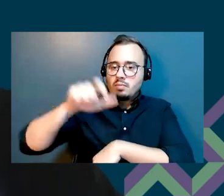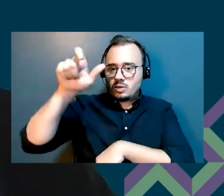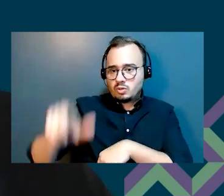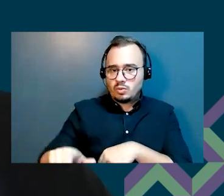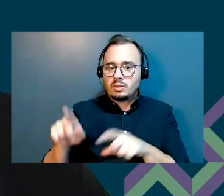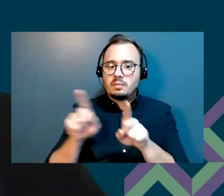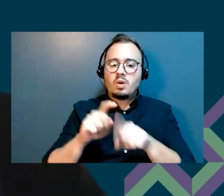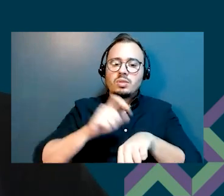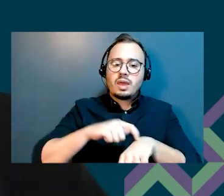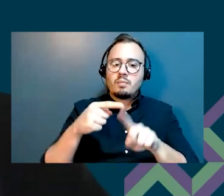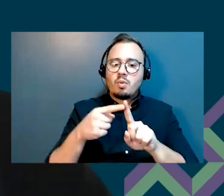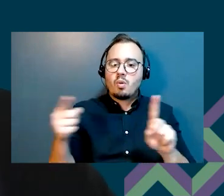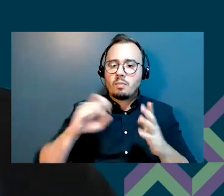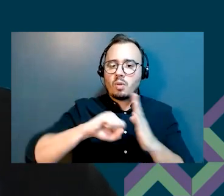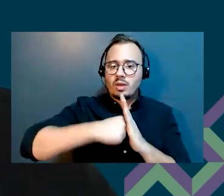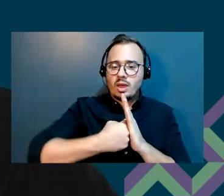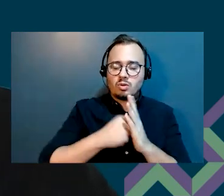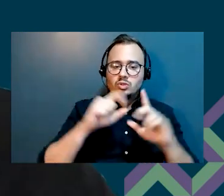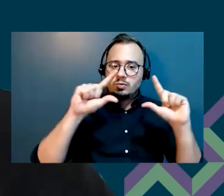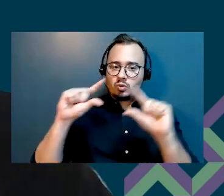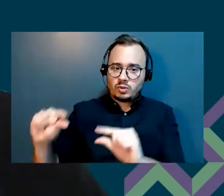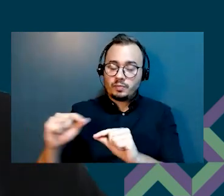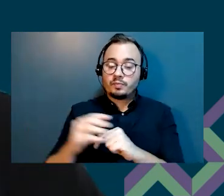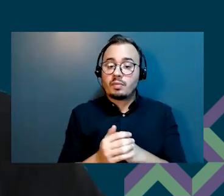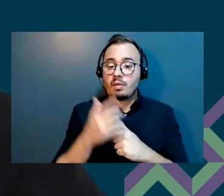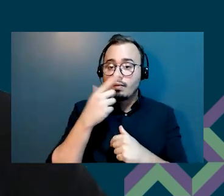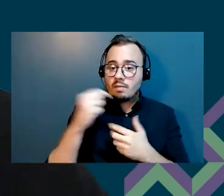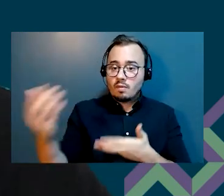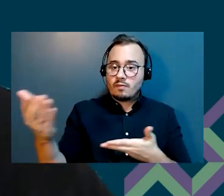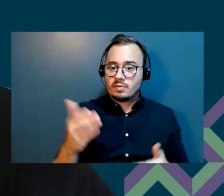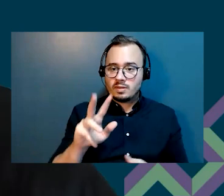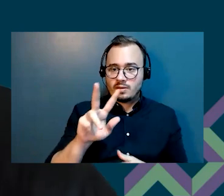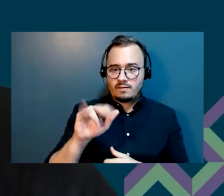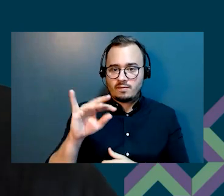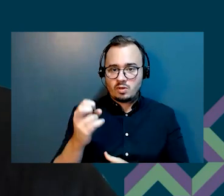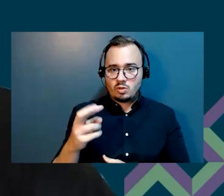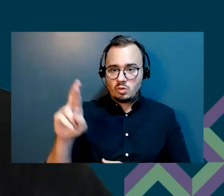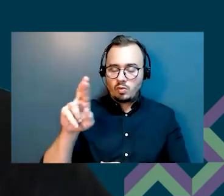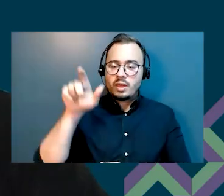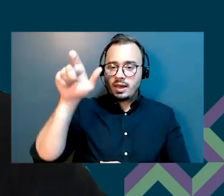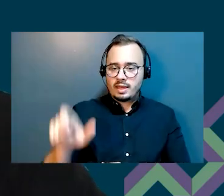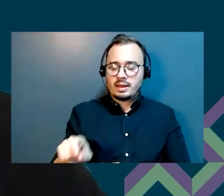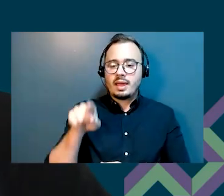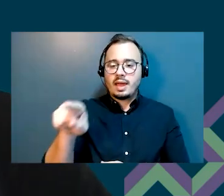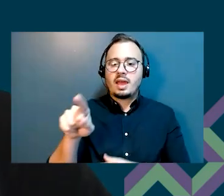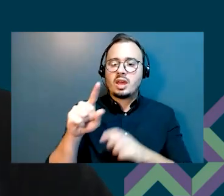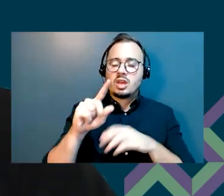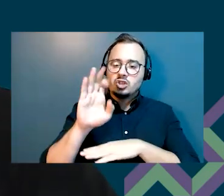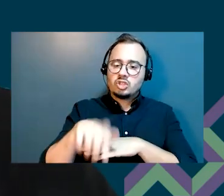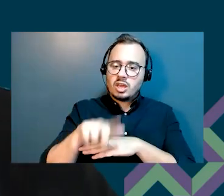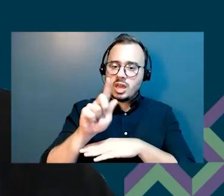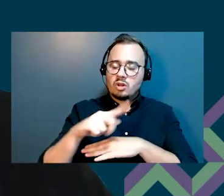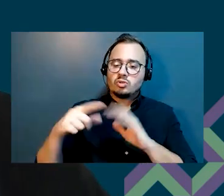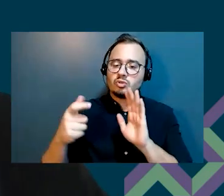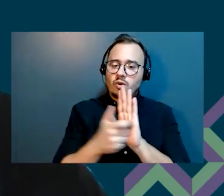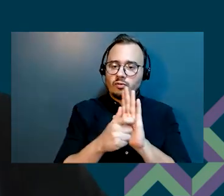aqui para falar sobre esse tema com a gente é o Vitor dos Santos Melo. Ele é engenheiro de software sênior na ThoughtWorks, já palestrou e